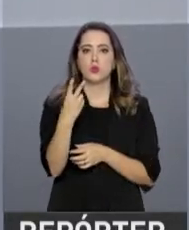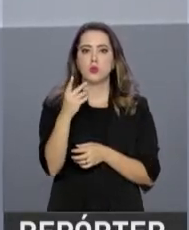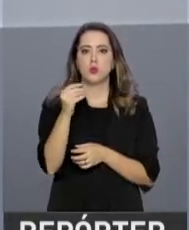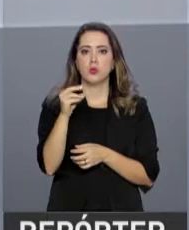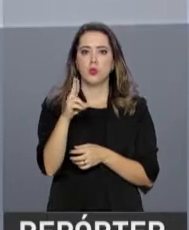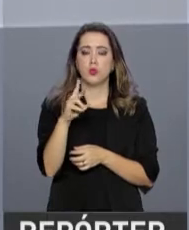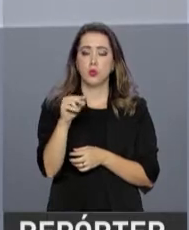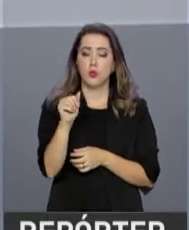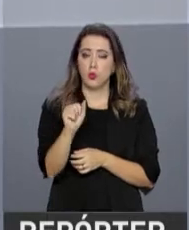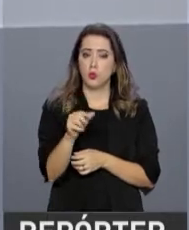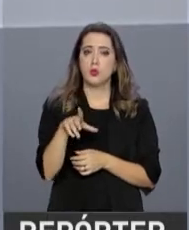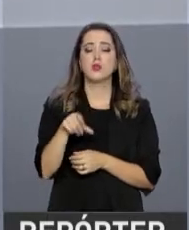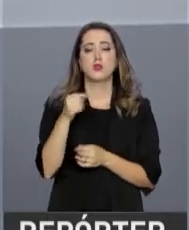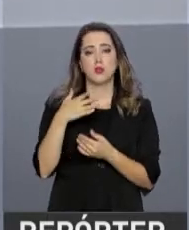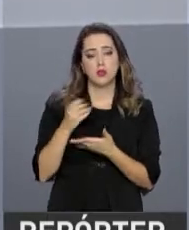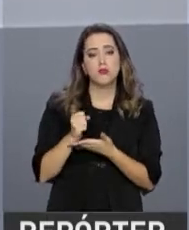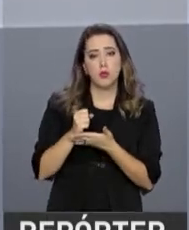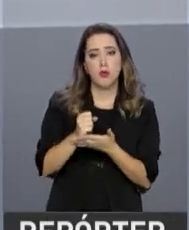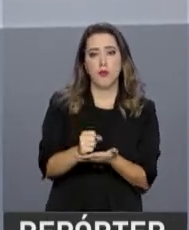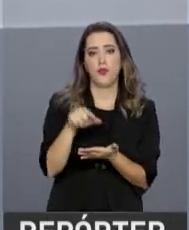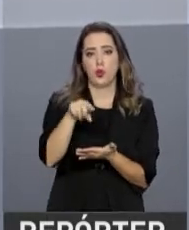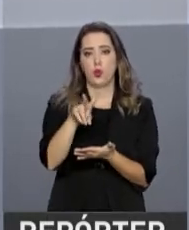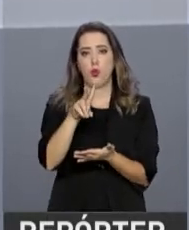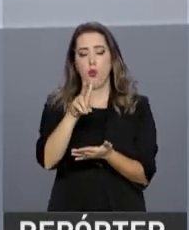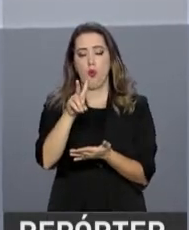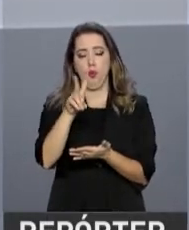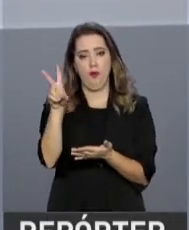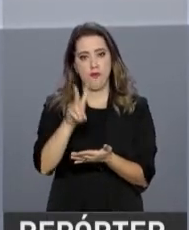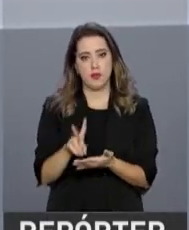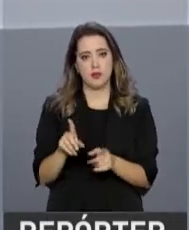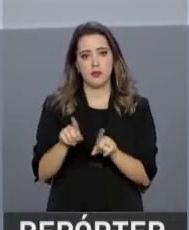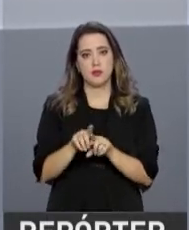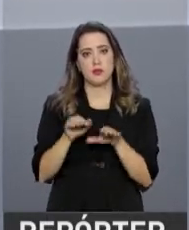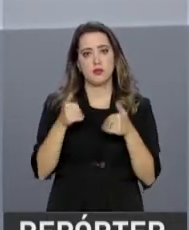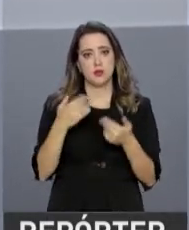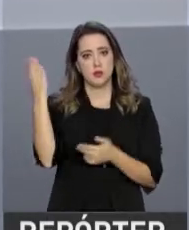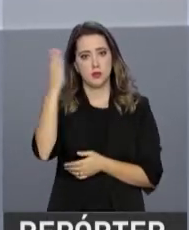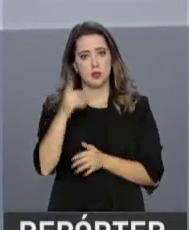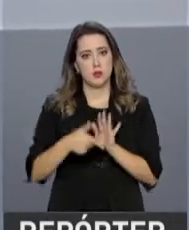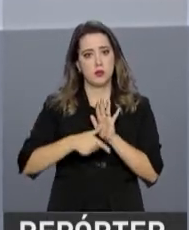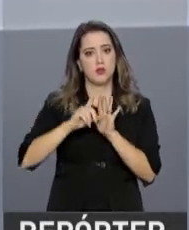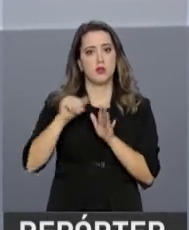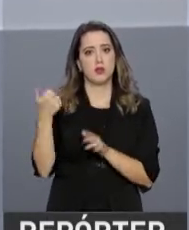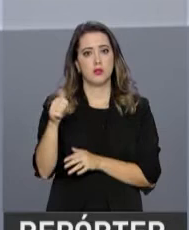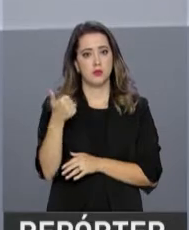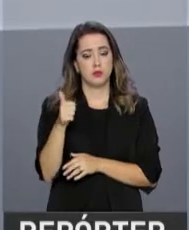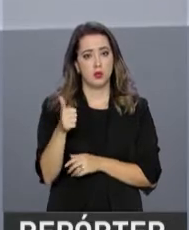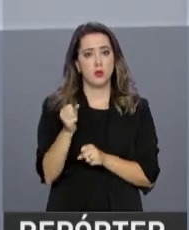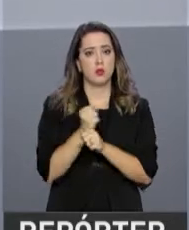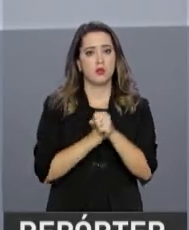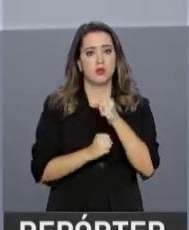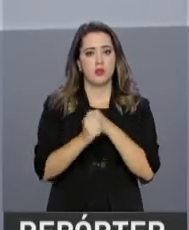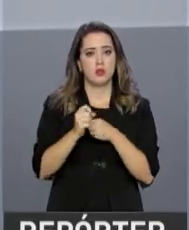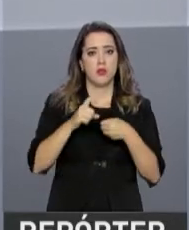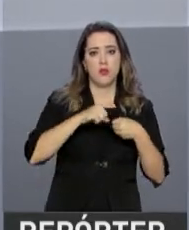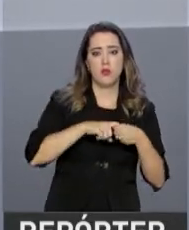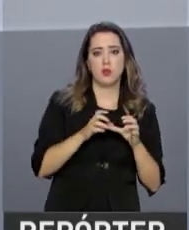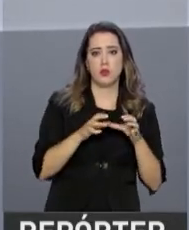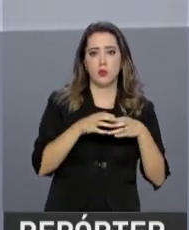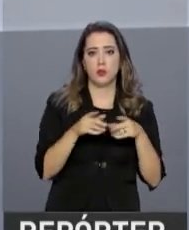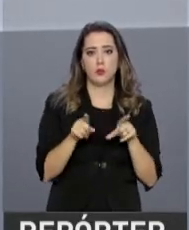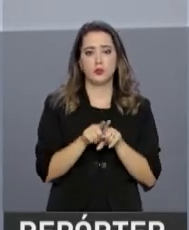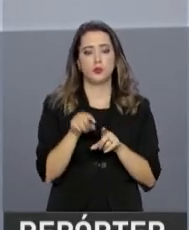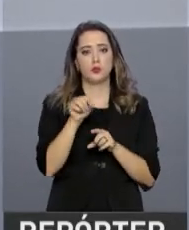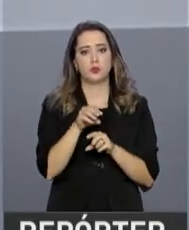vez o acordo garante que caso o brasil seja eleito antecipe em 11 anos o retorno ao órgão segundo nota do itamaraty